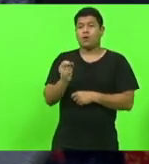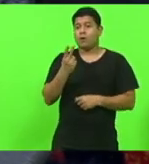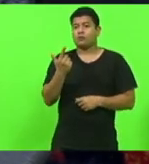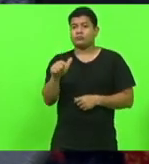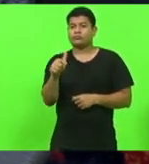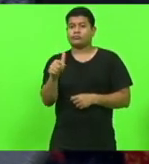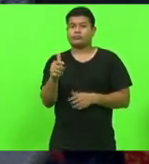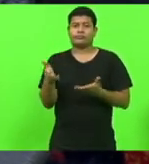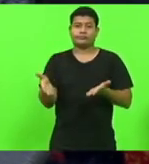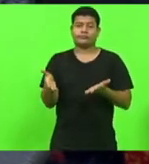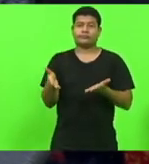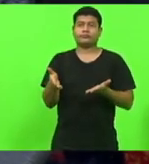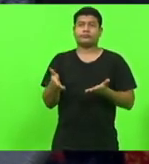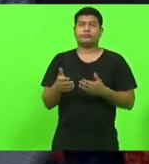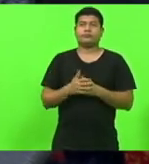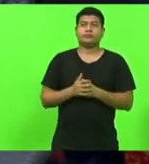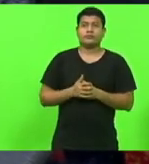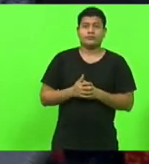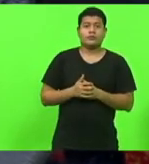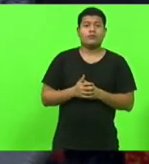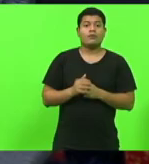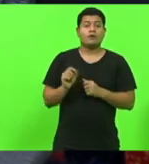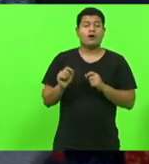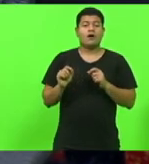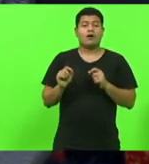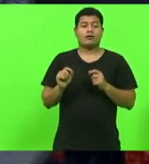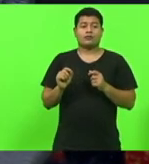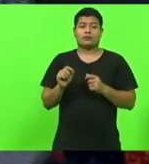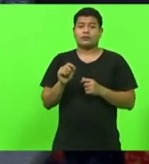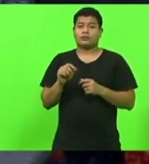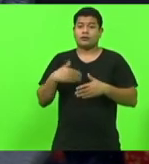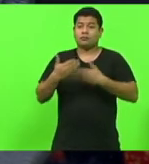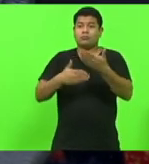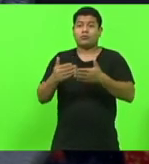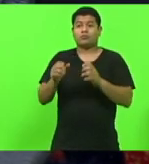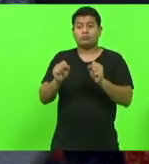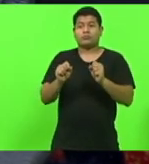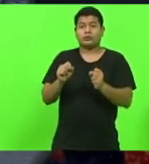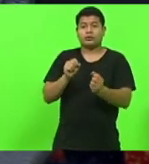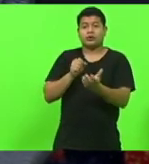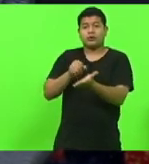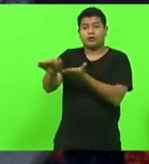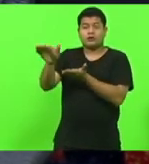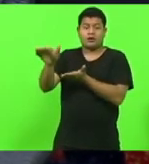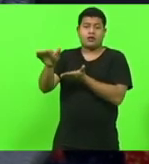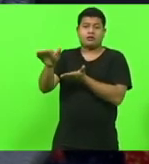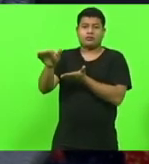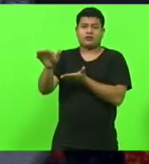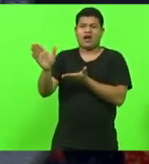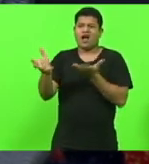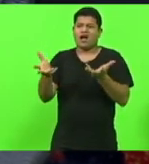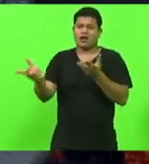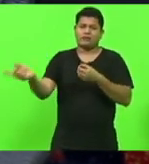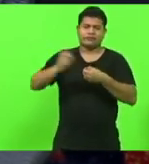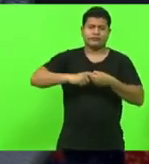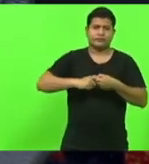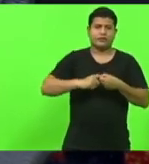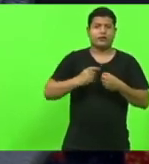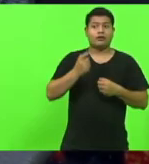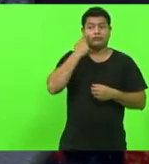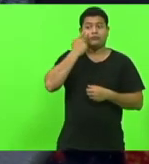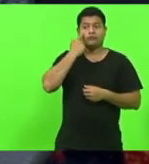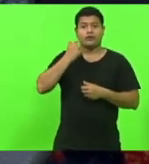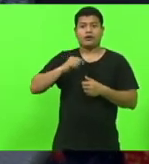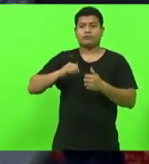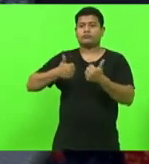reiterada e ad eternum de revisão de uma exoneração no concurso público. Não, nós estamos falando de um momento pontual de